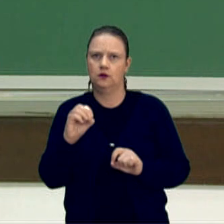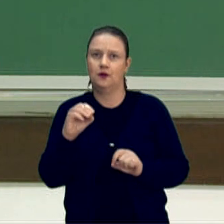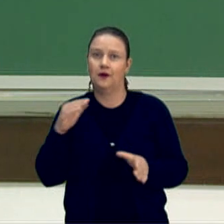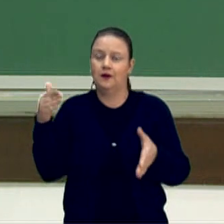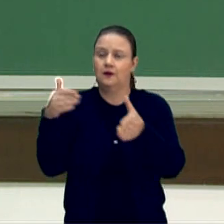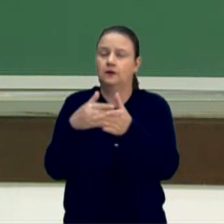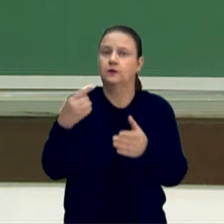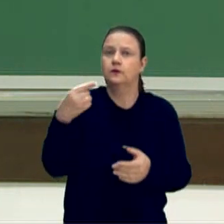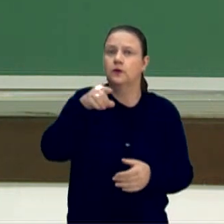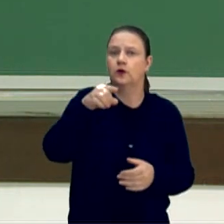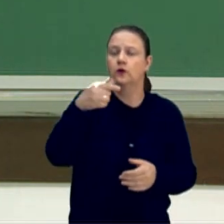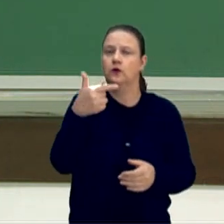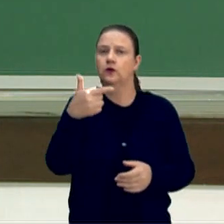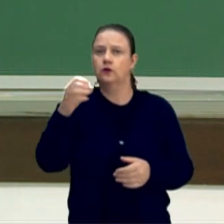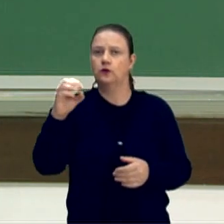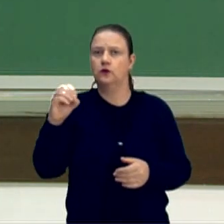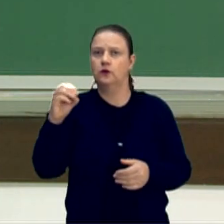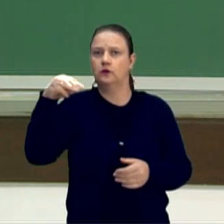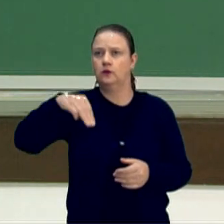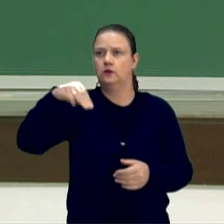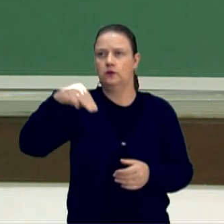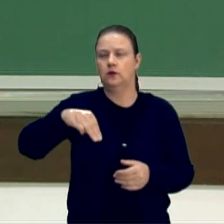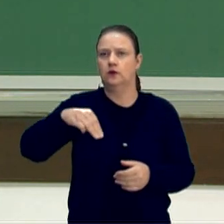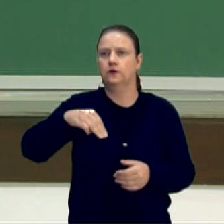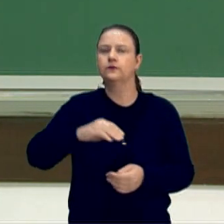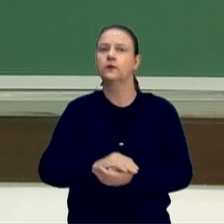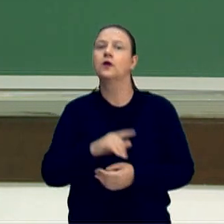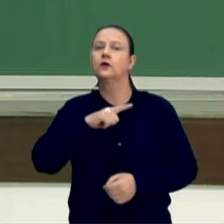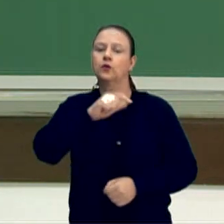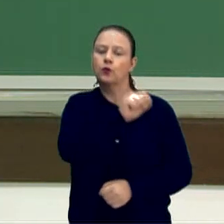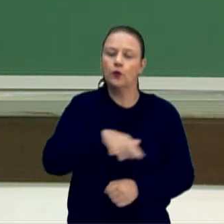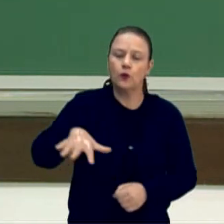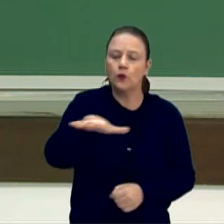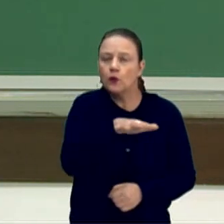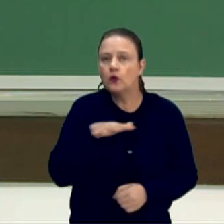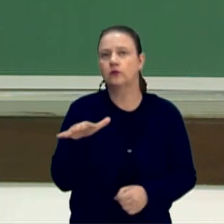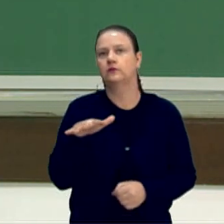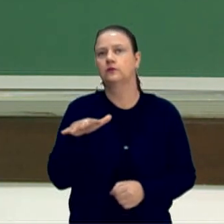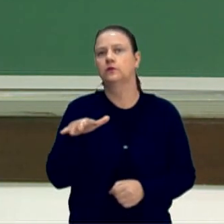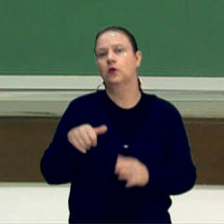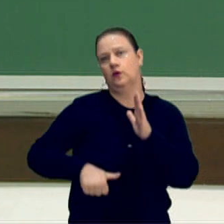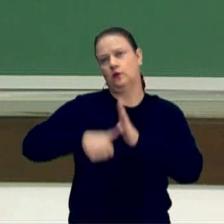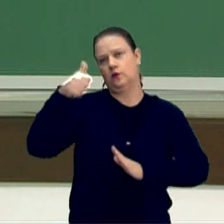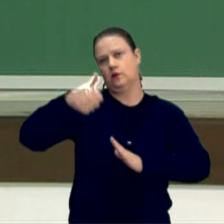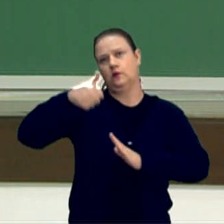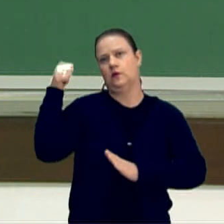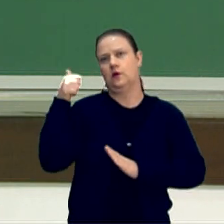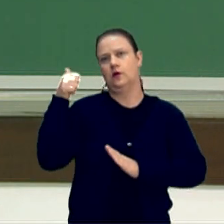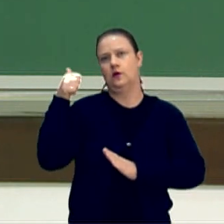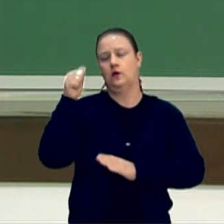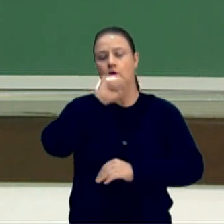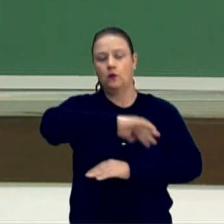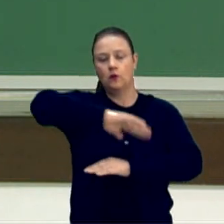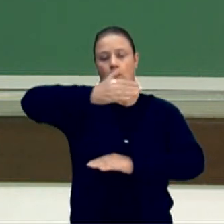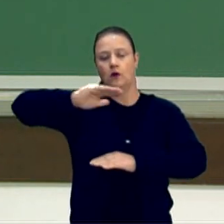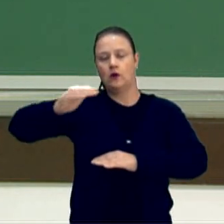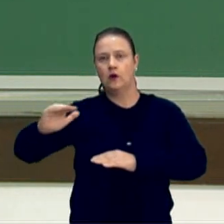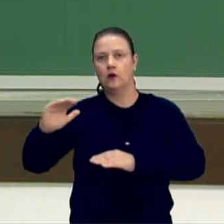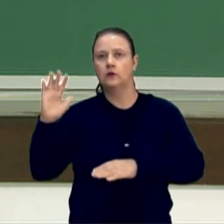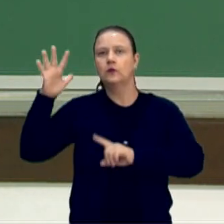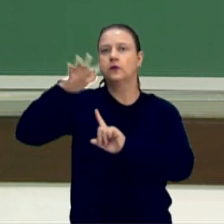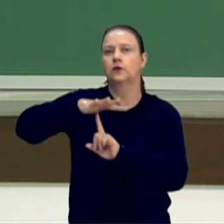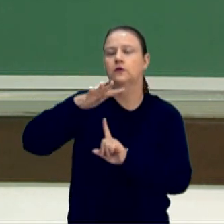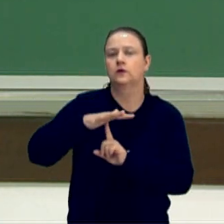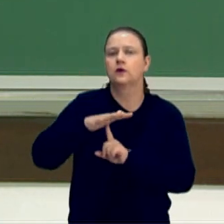1.200 metros em alguns pontos, tá vendo? Então aí é uma área mais elevada, que faz parte do primeiro Planalto Paranaense. E talvez você